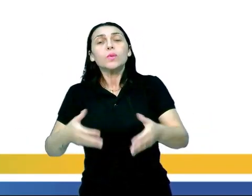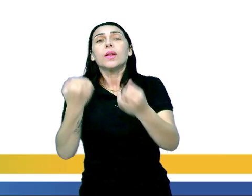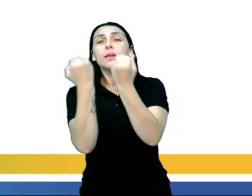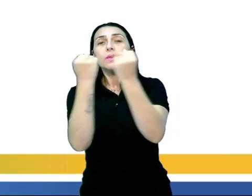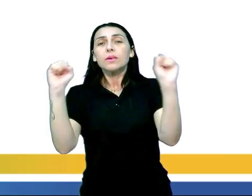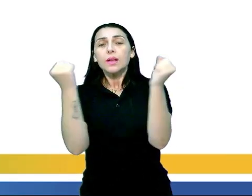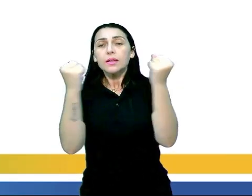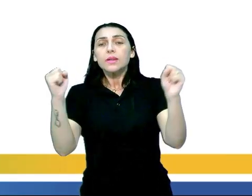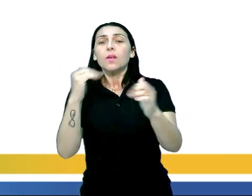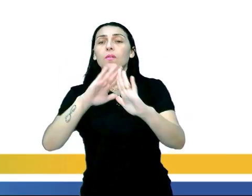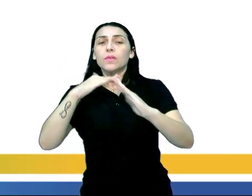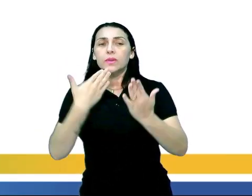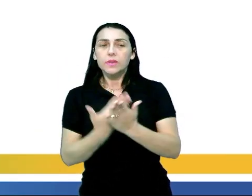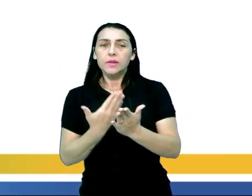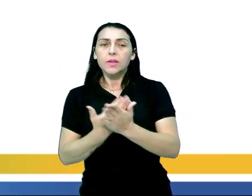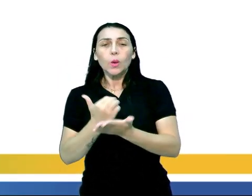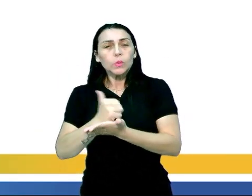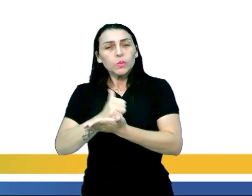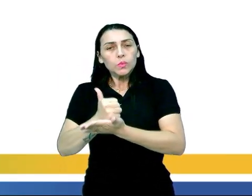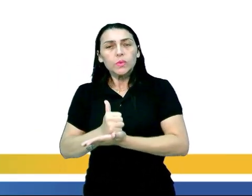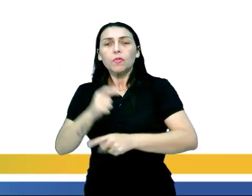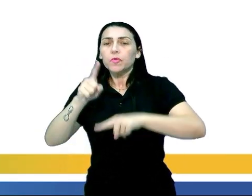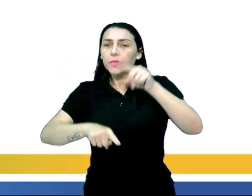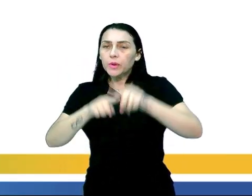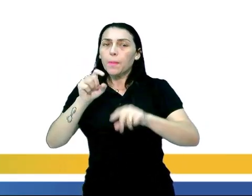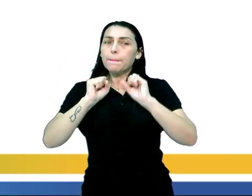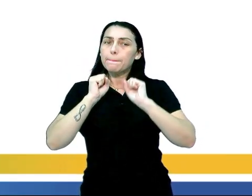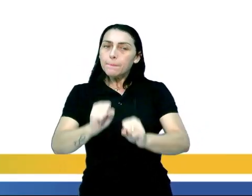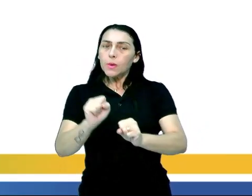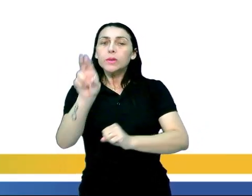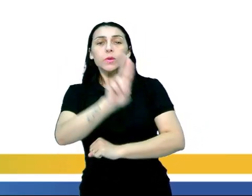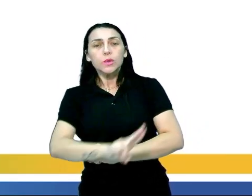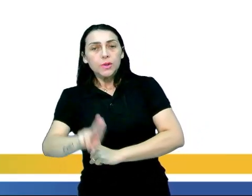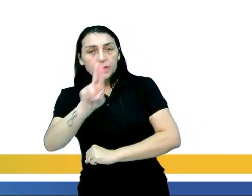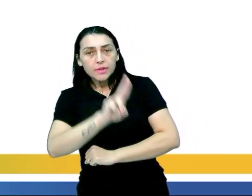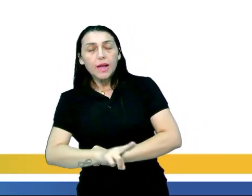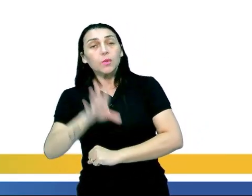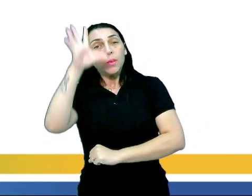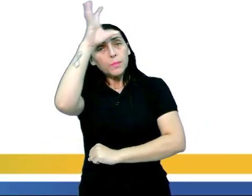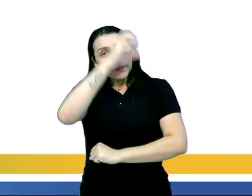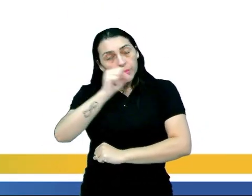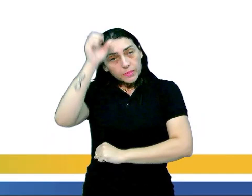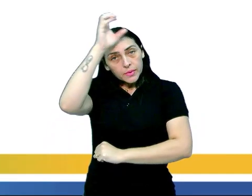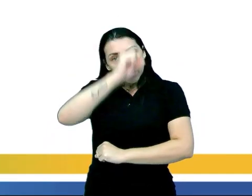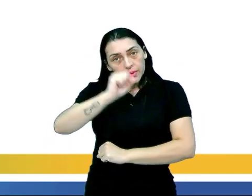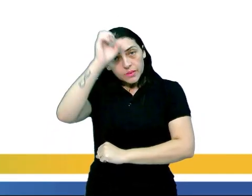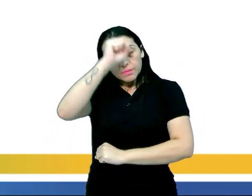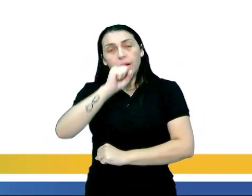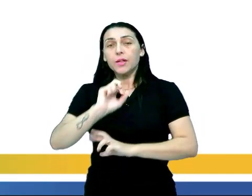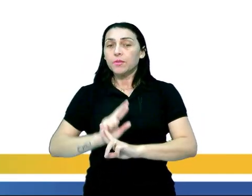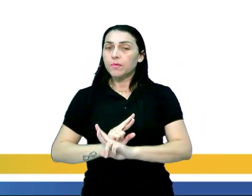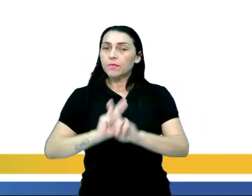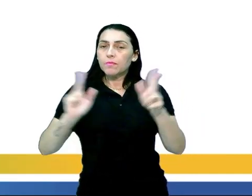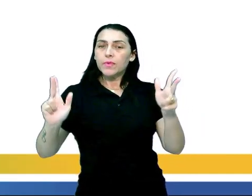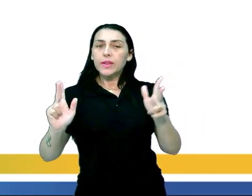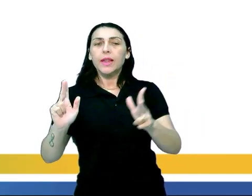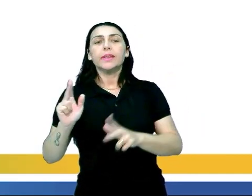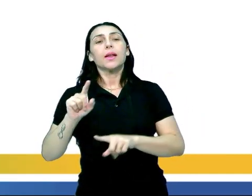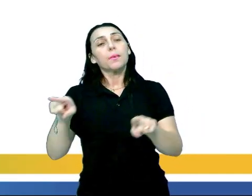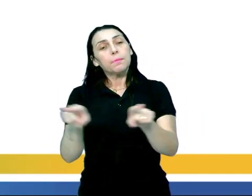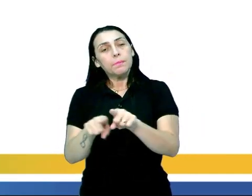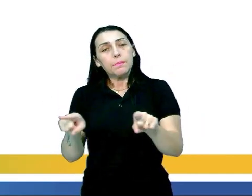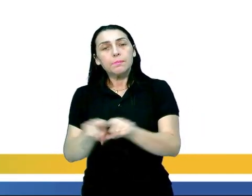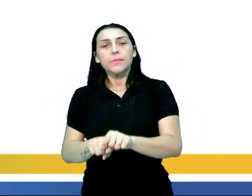educação física escolar, os videogames são ferramentas que podem ser utilizados para dinamizar o aprendizado.